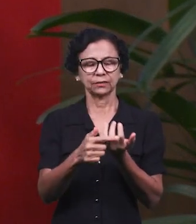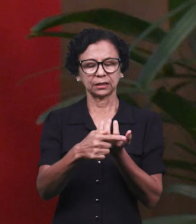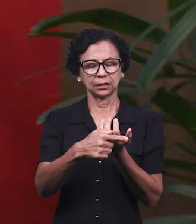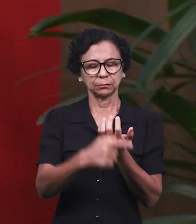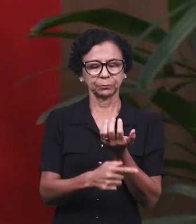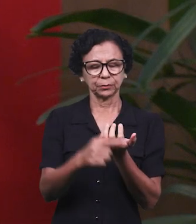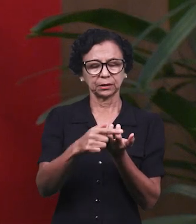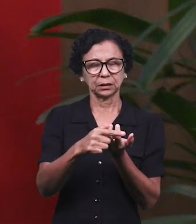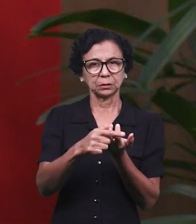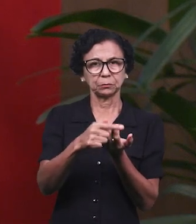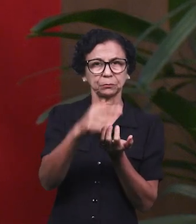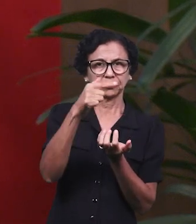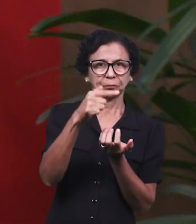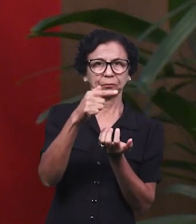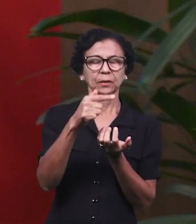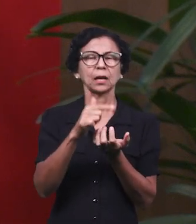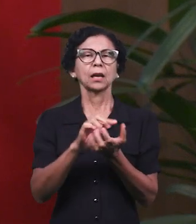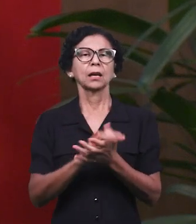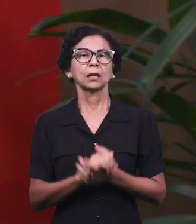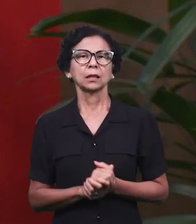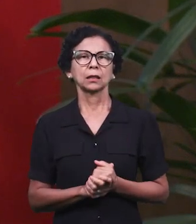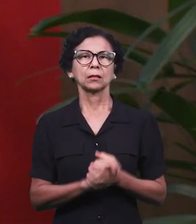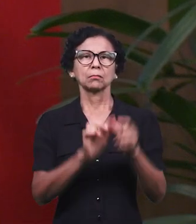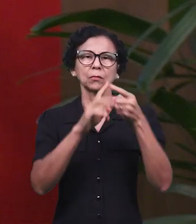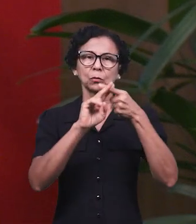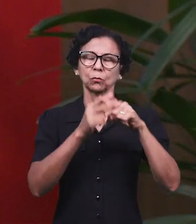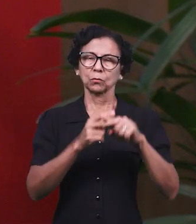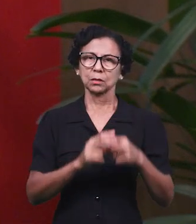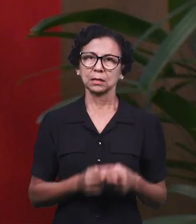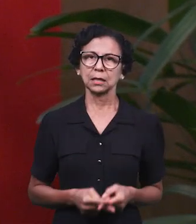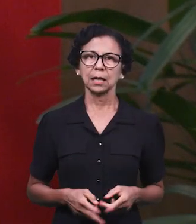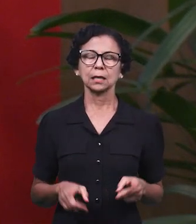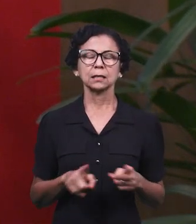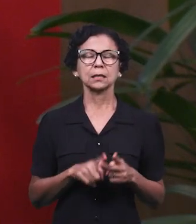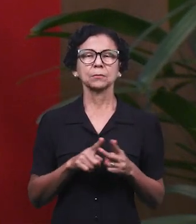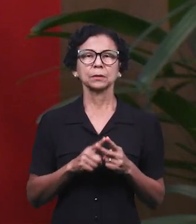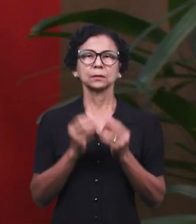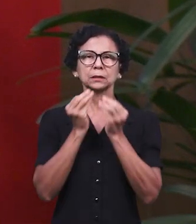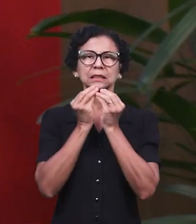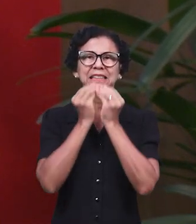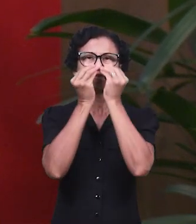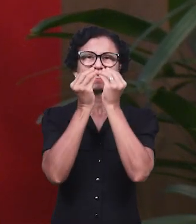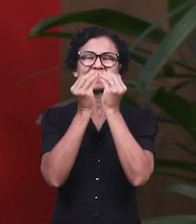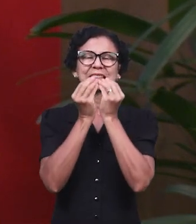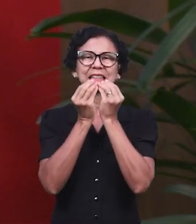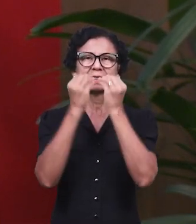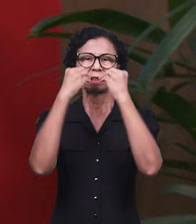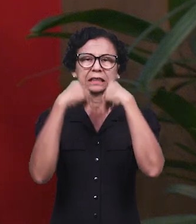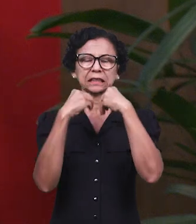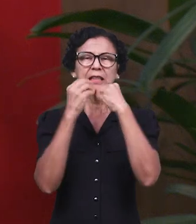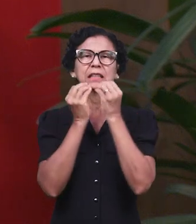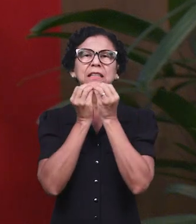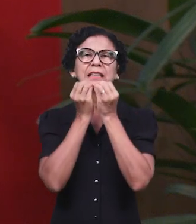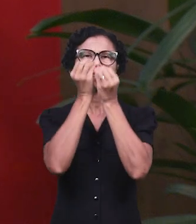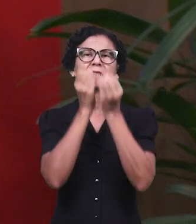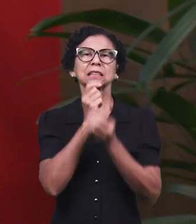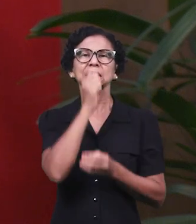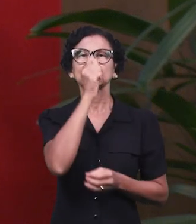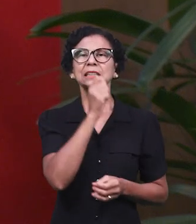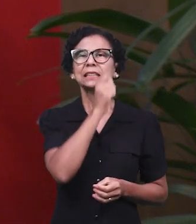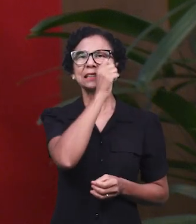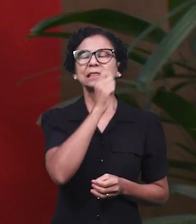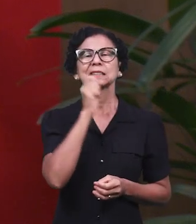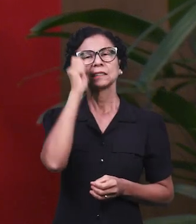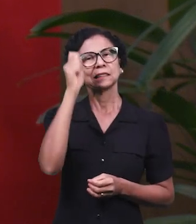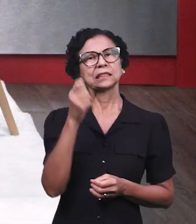né? Então nós fazemos a plástica gengival. Nós temos as próteses, no caso de você não ter um dente, temos